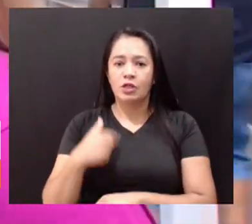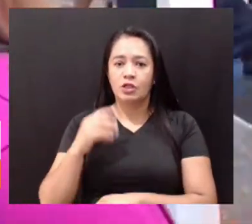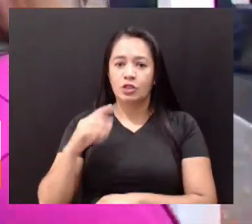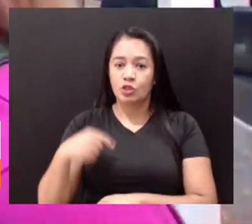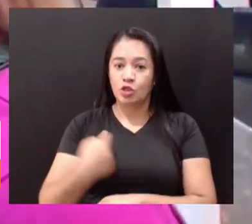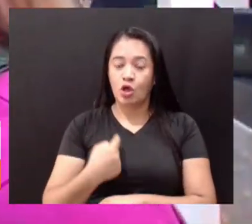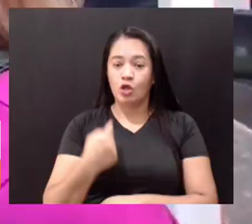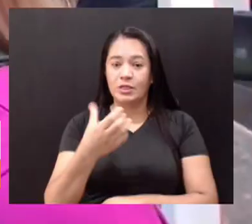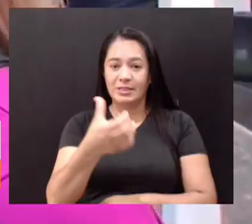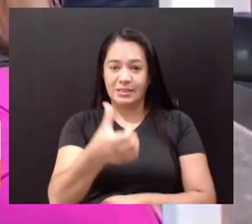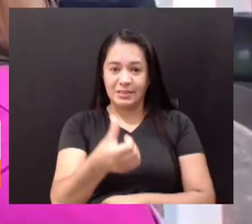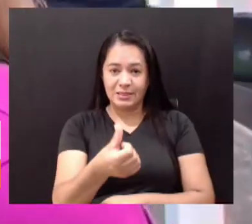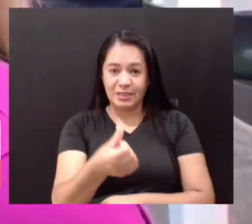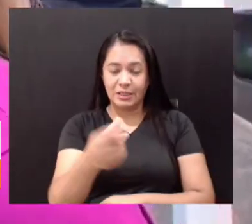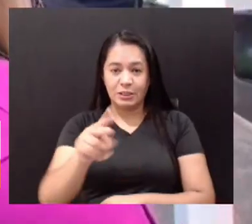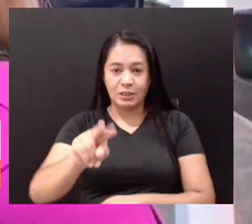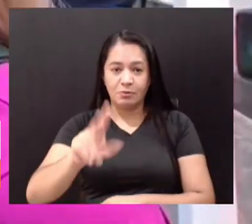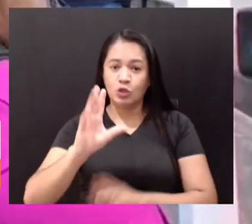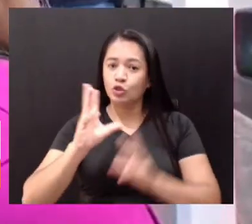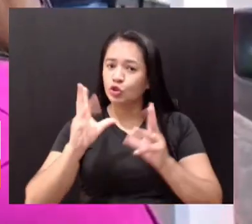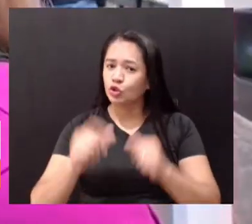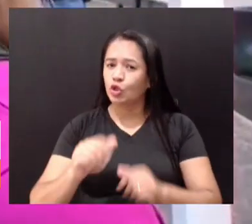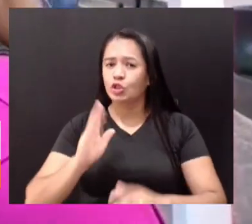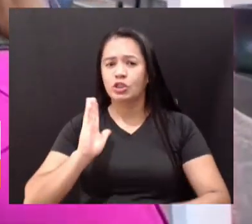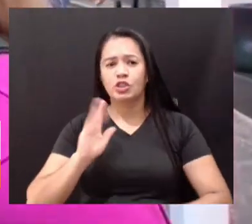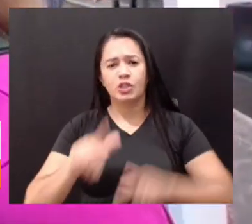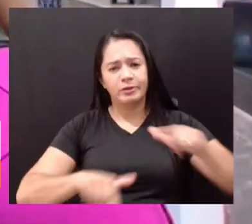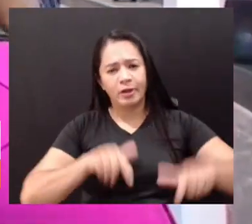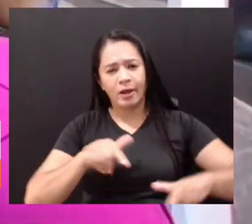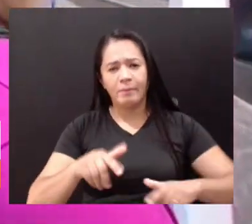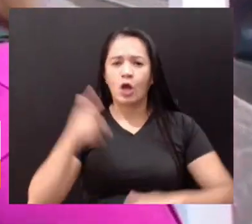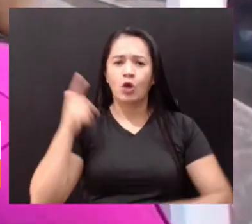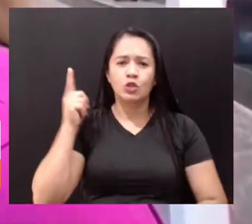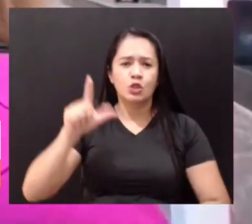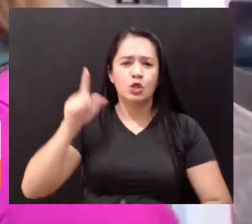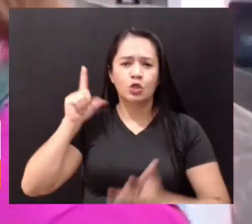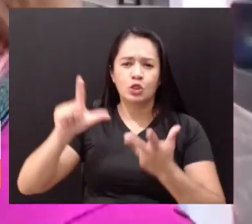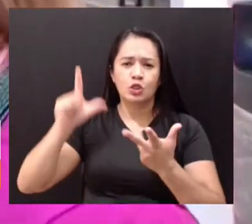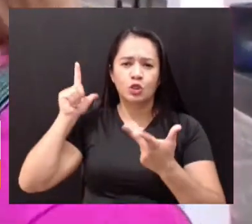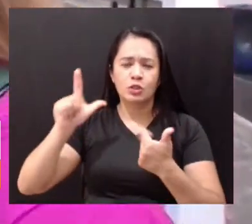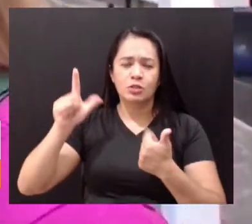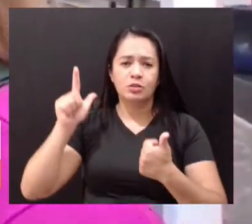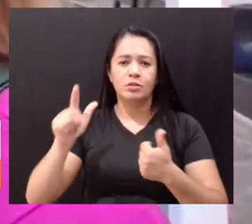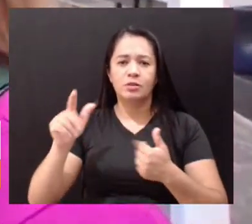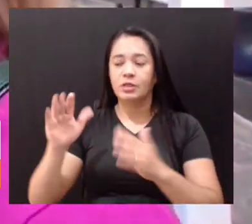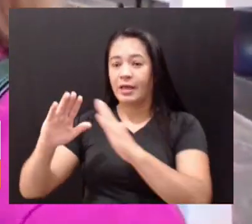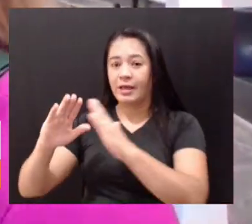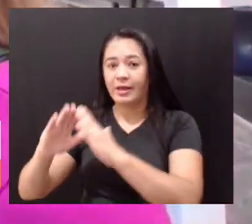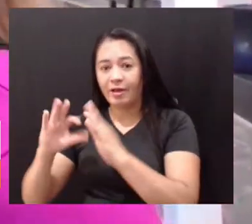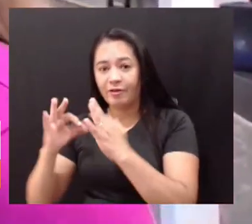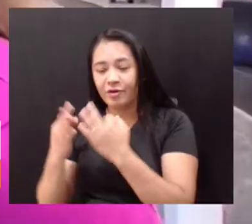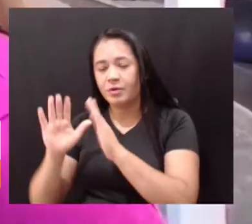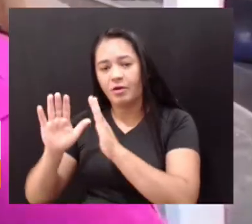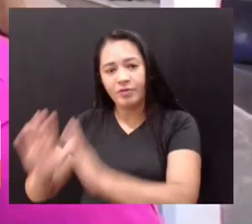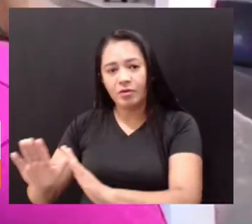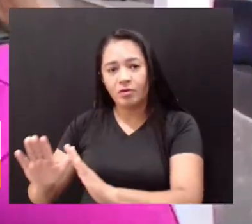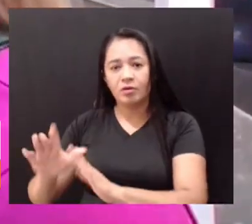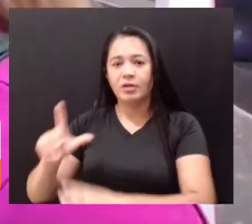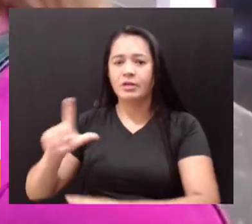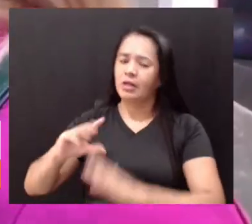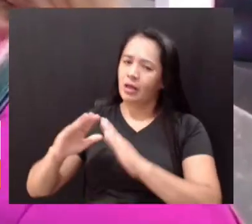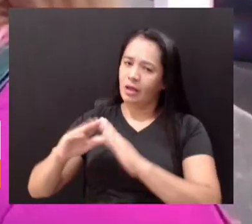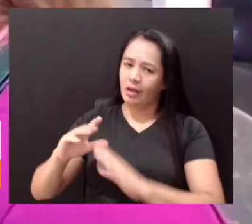e todas já trabalharam, já têm suas coisas, já conquistaram, né? E deixaram os pais. Tem ali o refúgio, né? Que é a casa dos pais, que não tem coisa